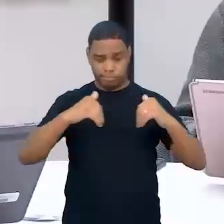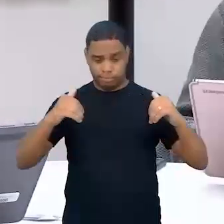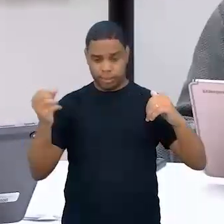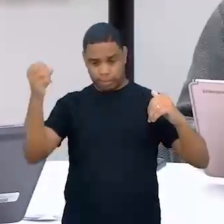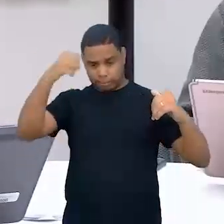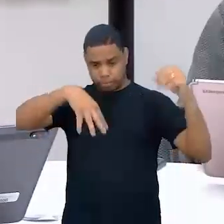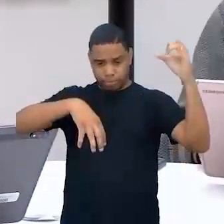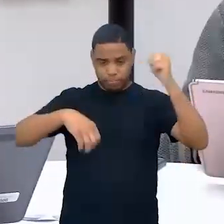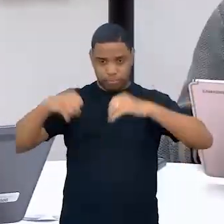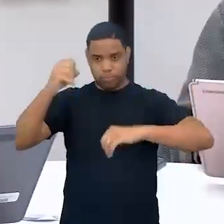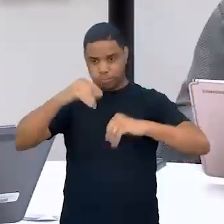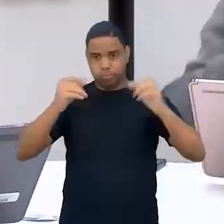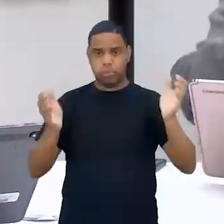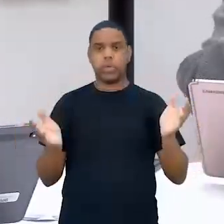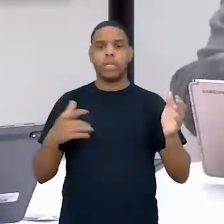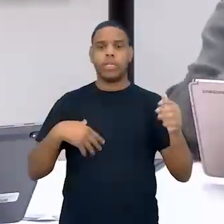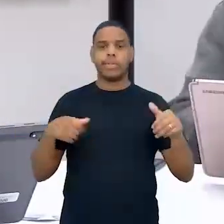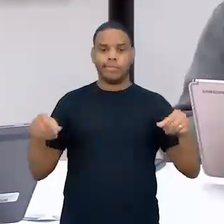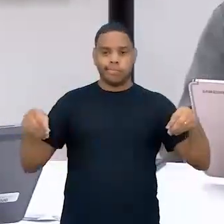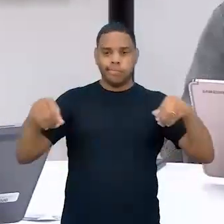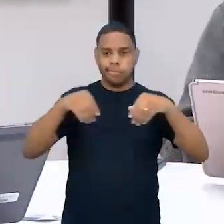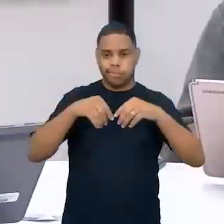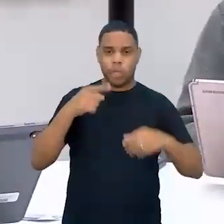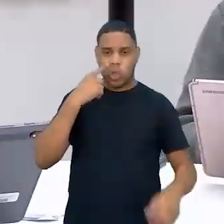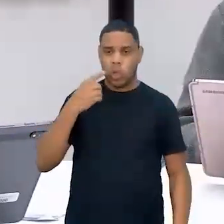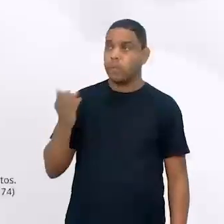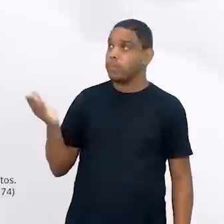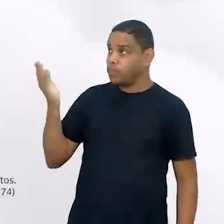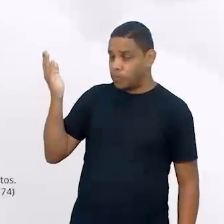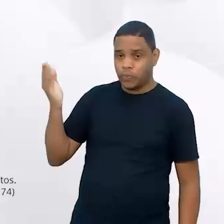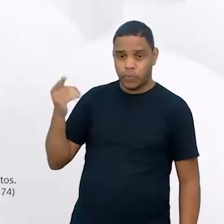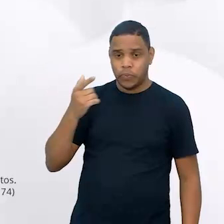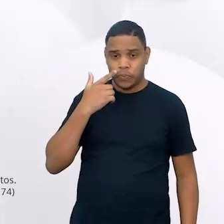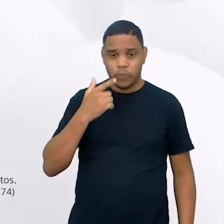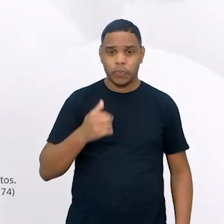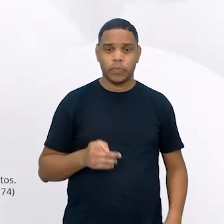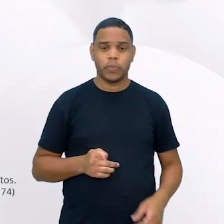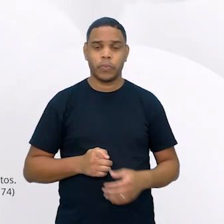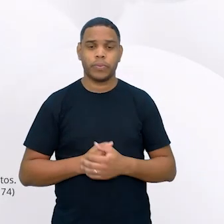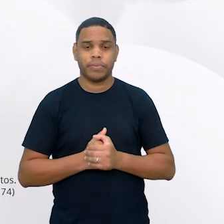corrosivo, ou, enfim, prejudicial à saúde. Né, o pode colocar.